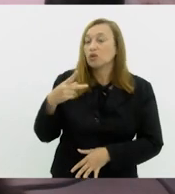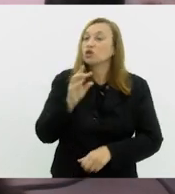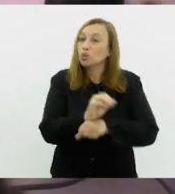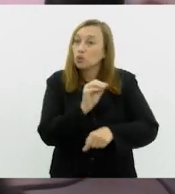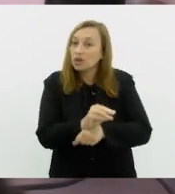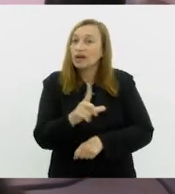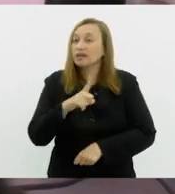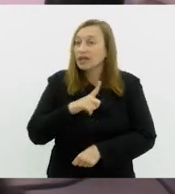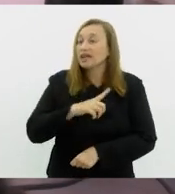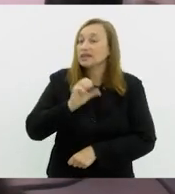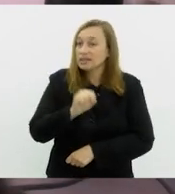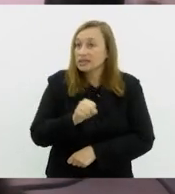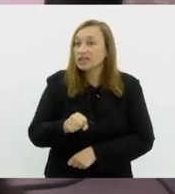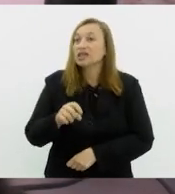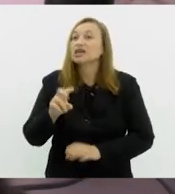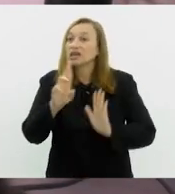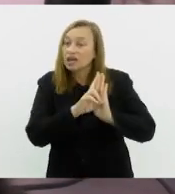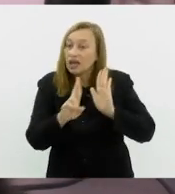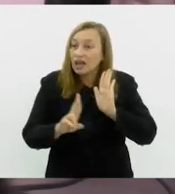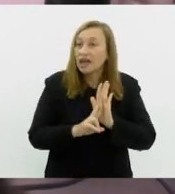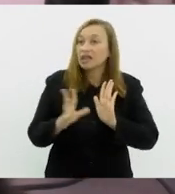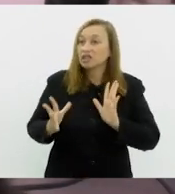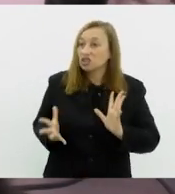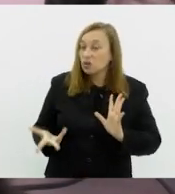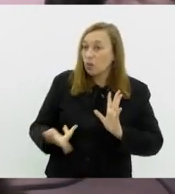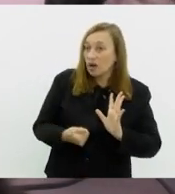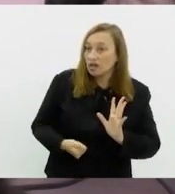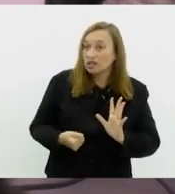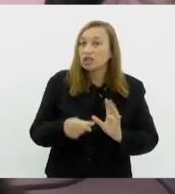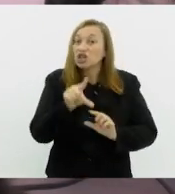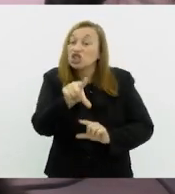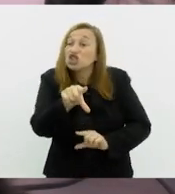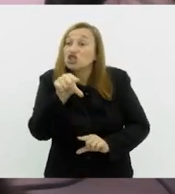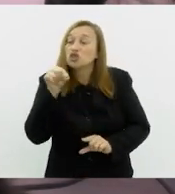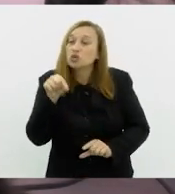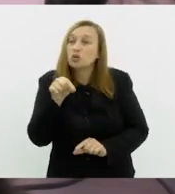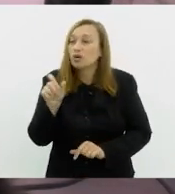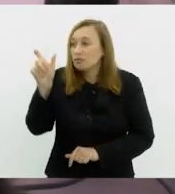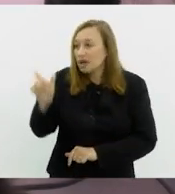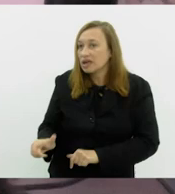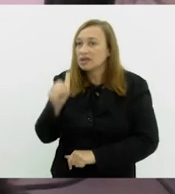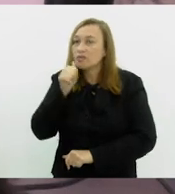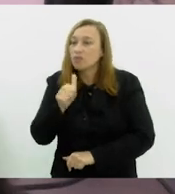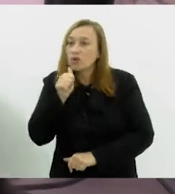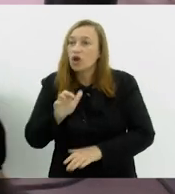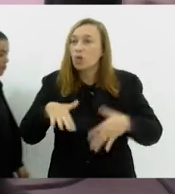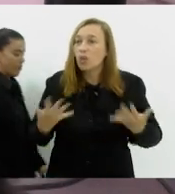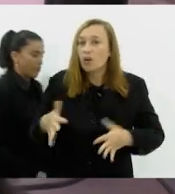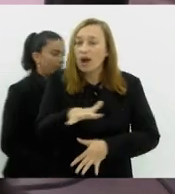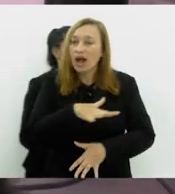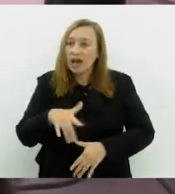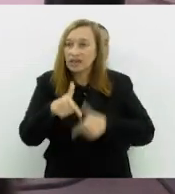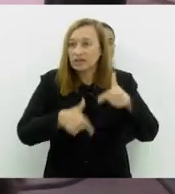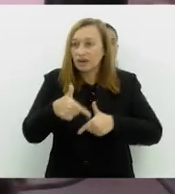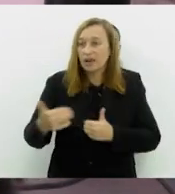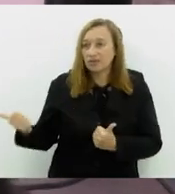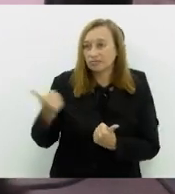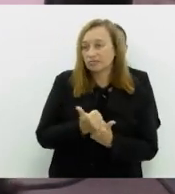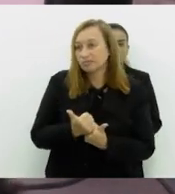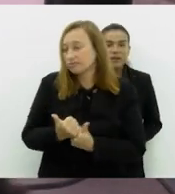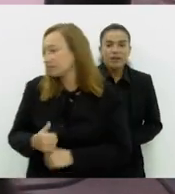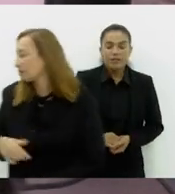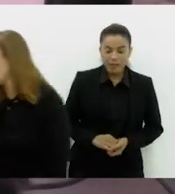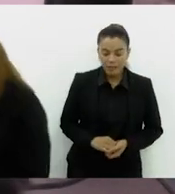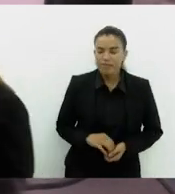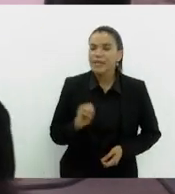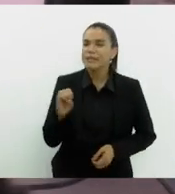ter diretrizes de qualificação, de escolha para essas mulheres, qual campo de trabalho elas querem ocupar. Se é